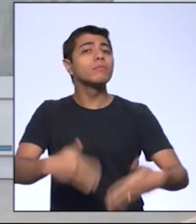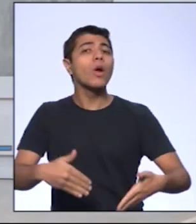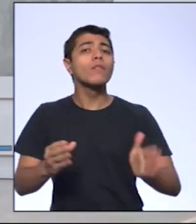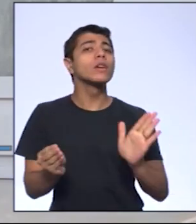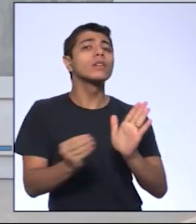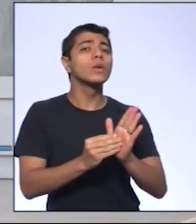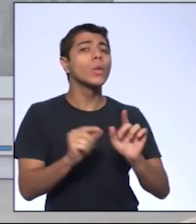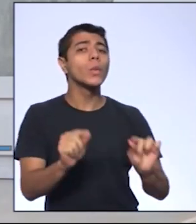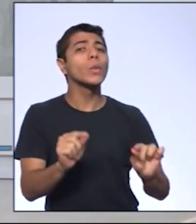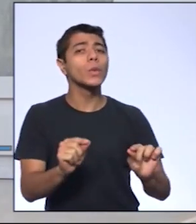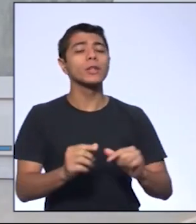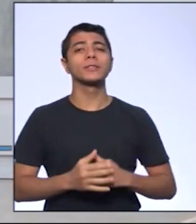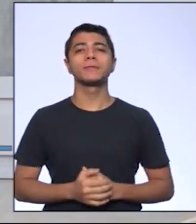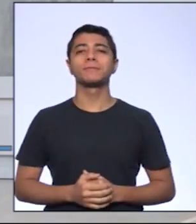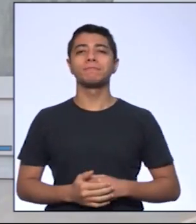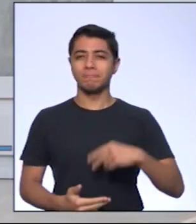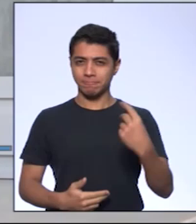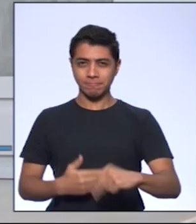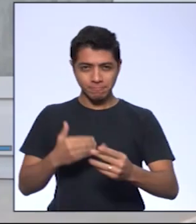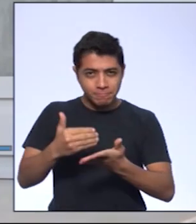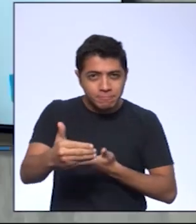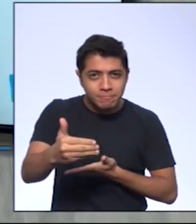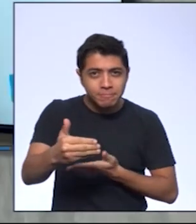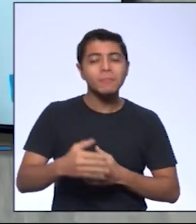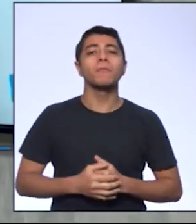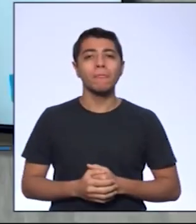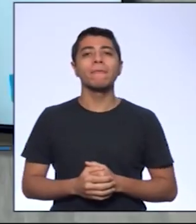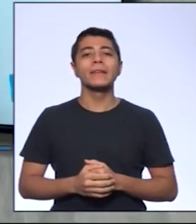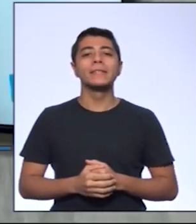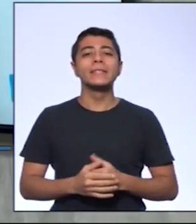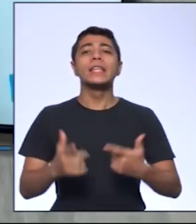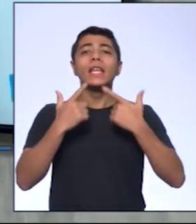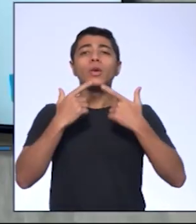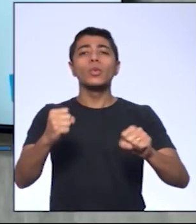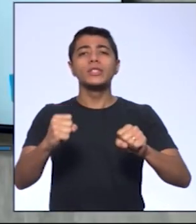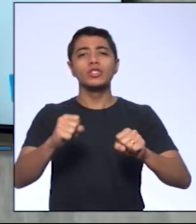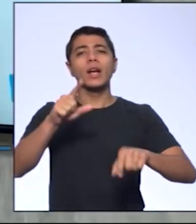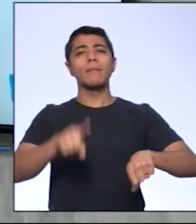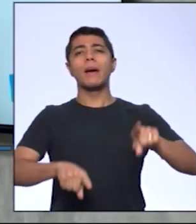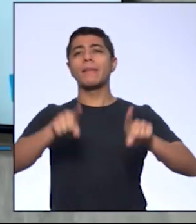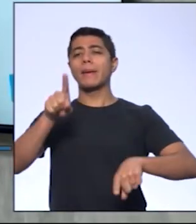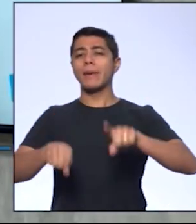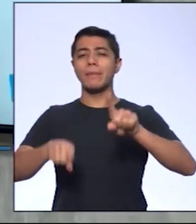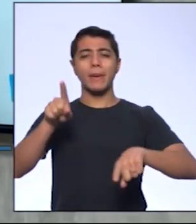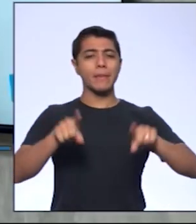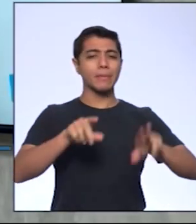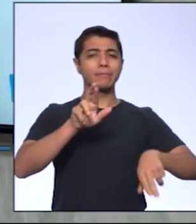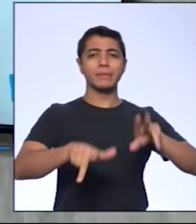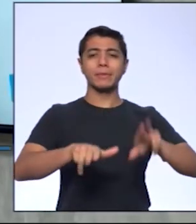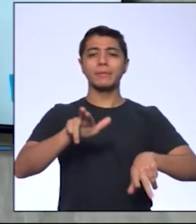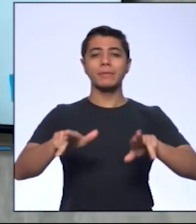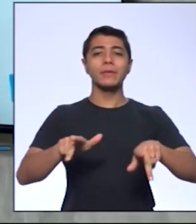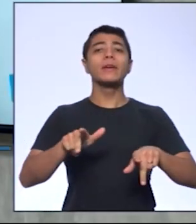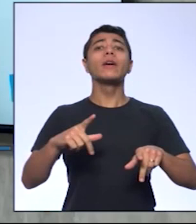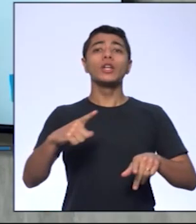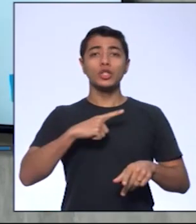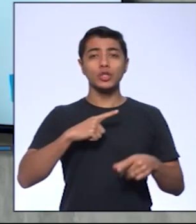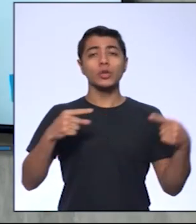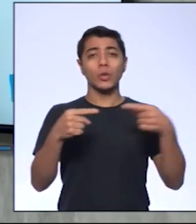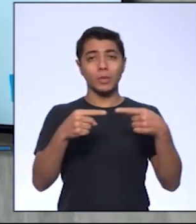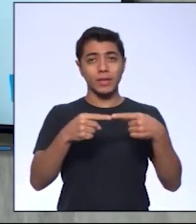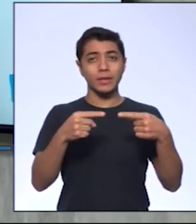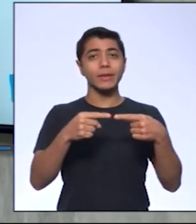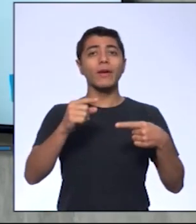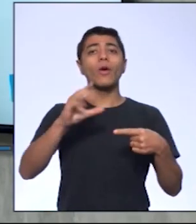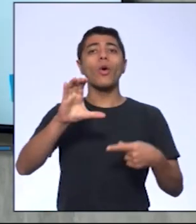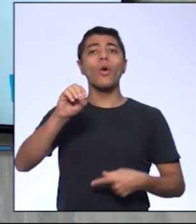gente pensa em variação linguística, gente, é importante lembrar que esse conteúdo ele está dentro de uma competência, que é a competência